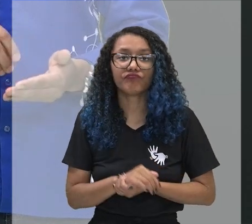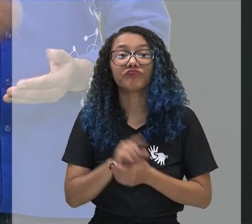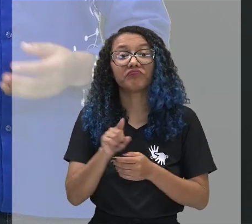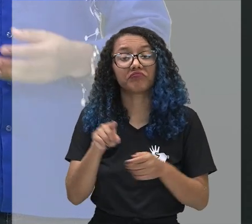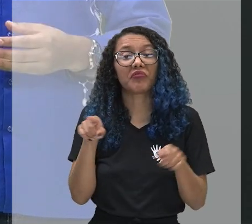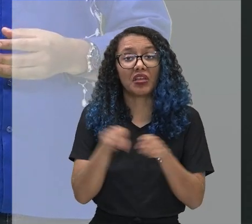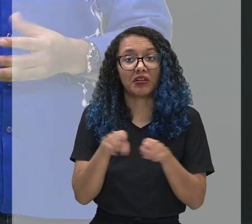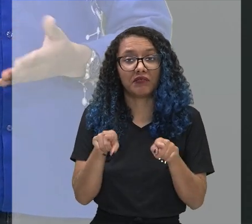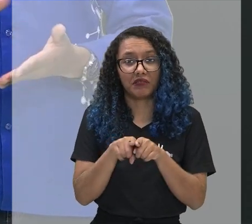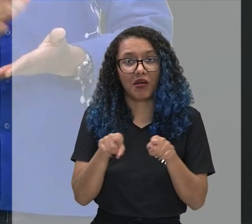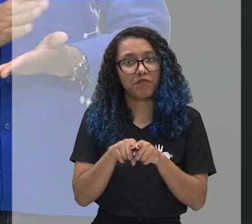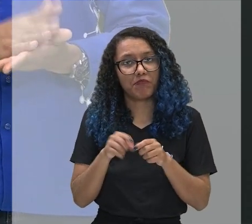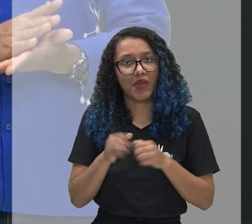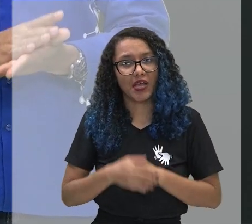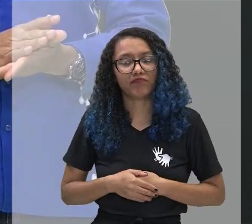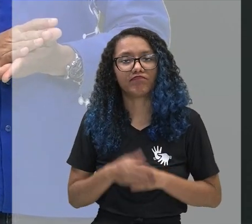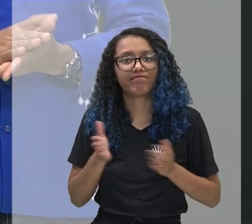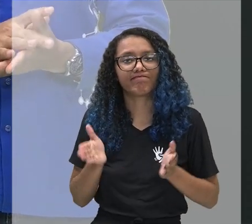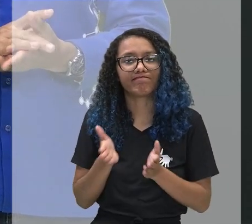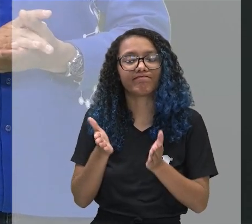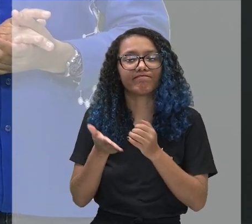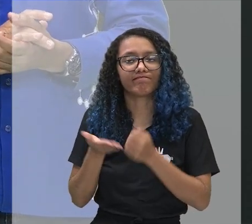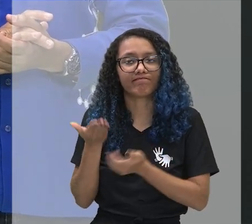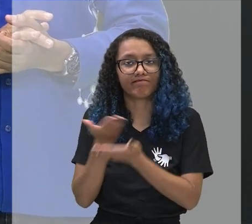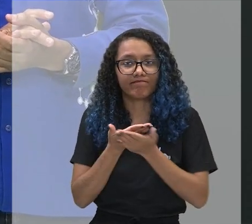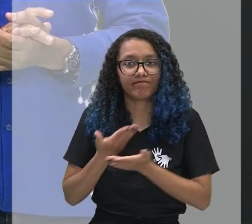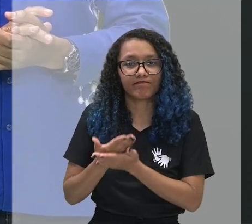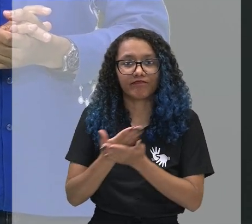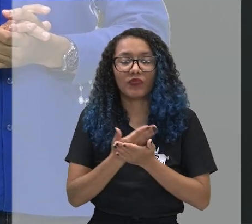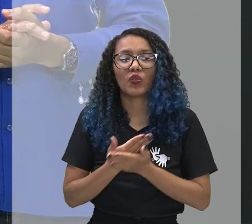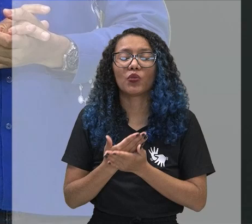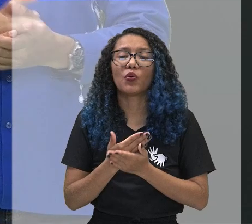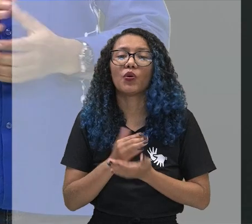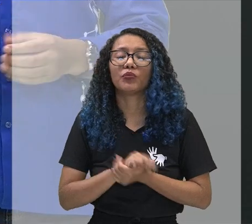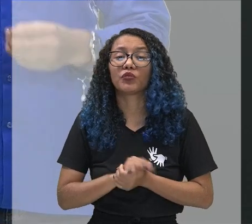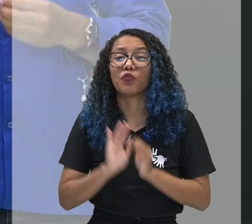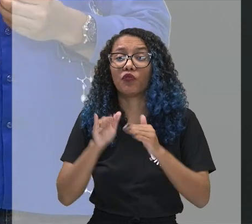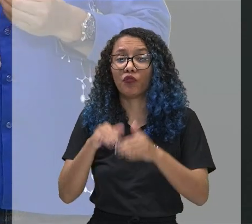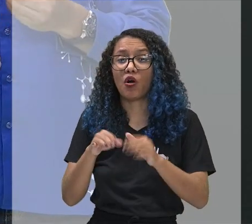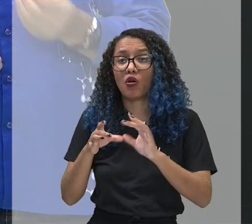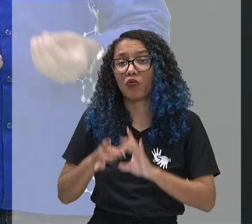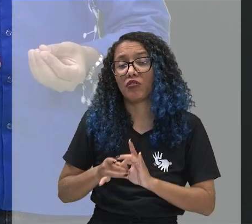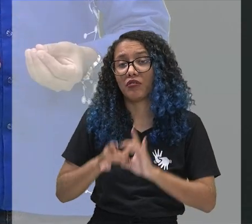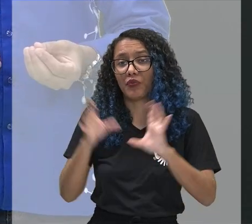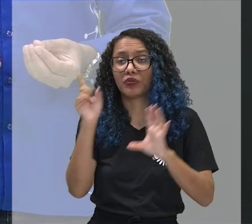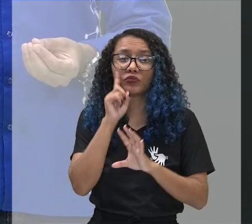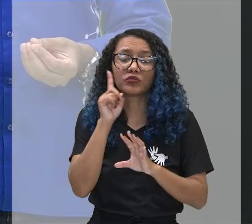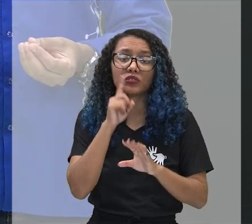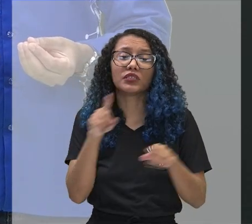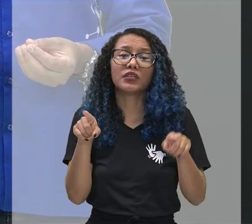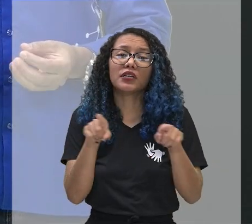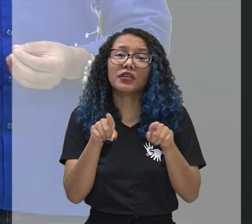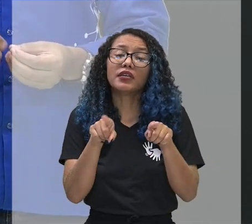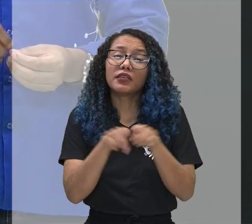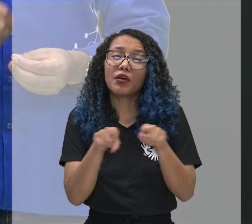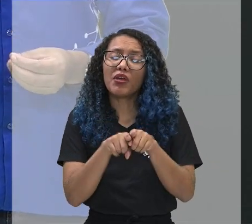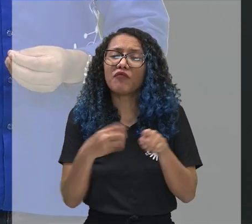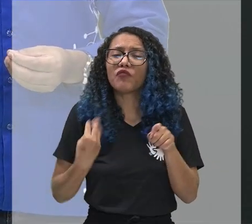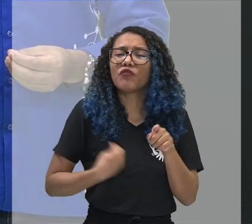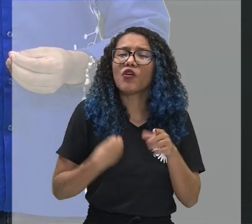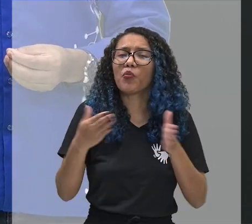Ele teve contribuição para o processo de independência dos Estados Unidos. Ele viveu no século XVIII e